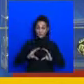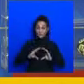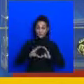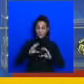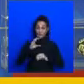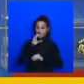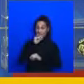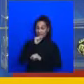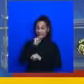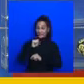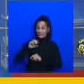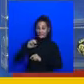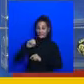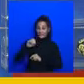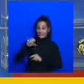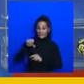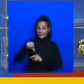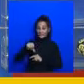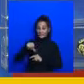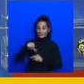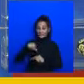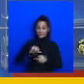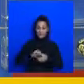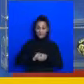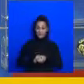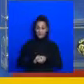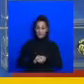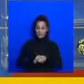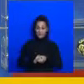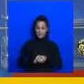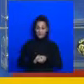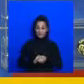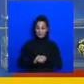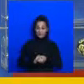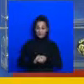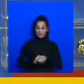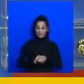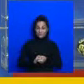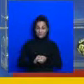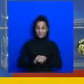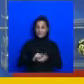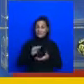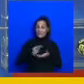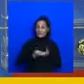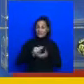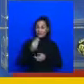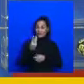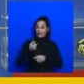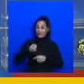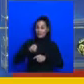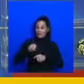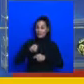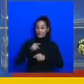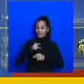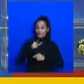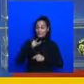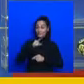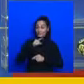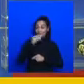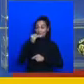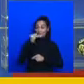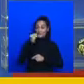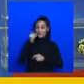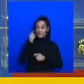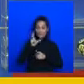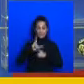Bola laranja, 09. Laranja, número 09. Ainda faltam 3 números. Você tem